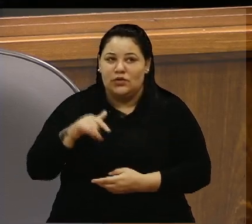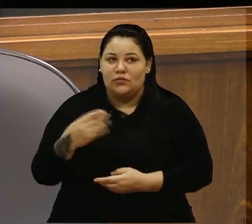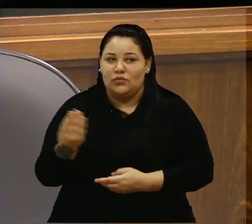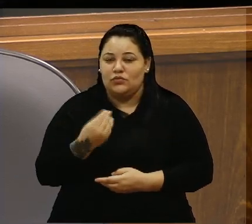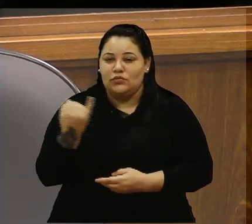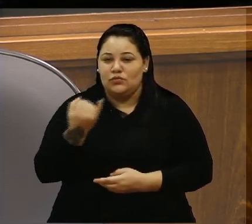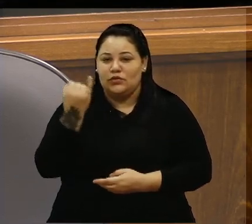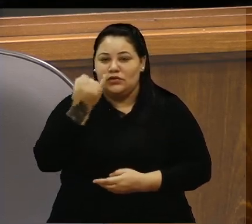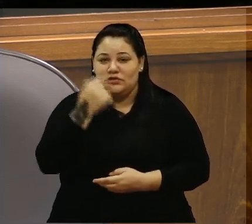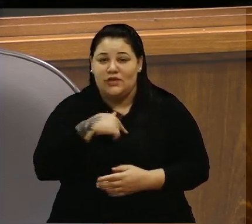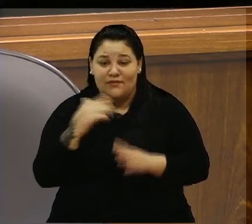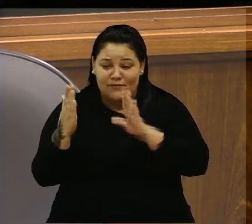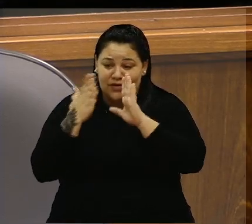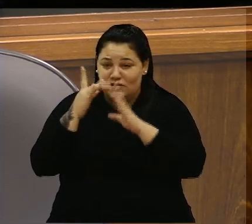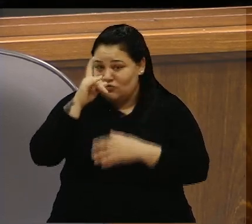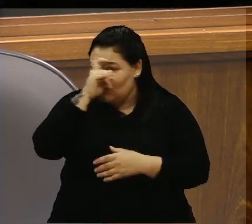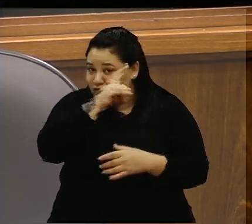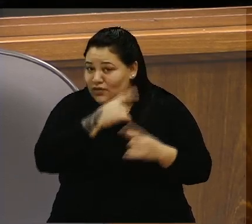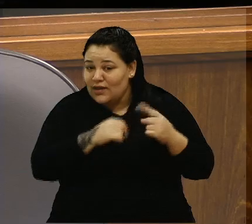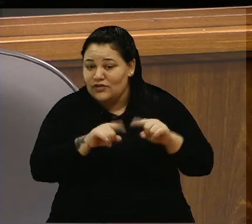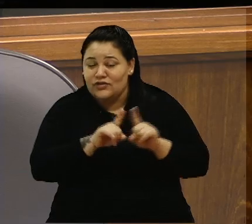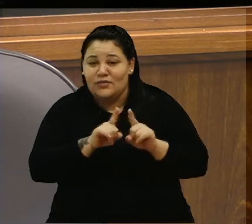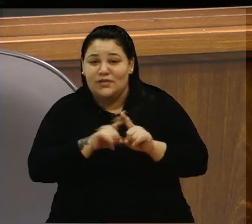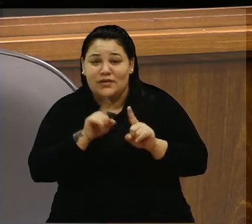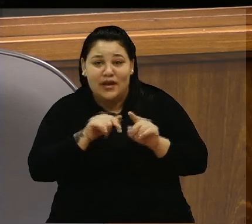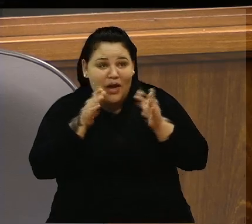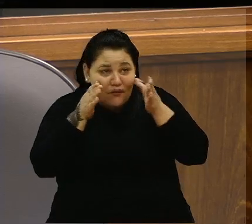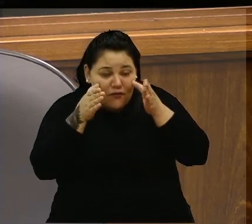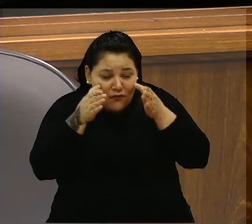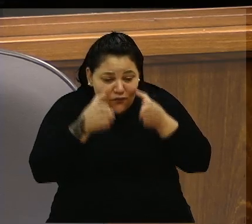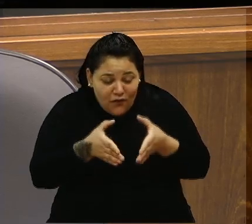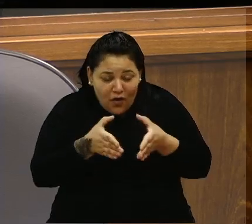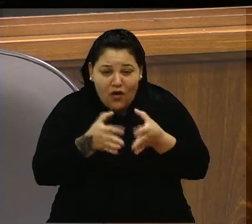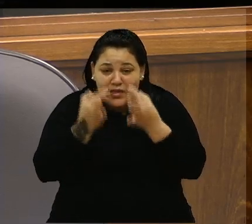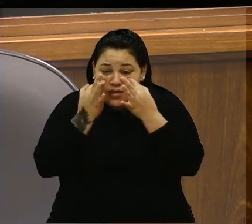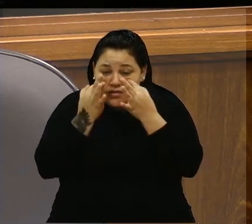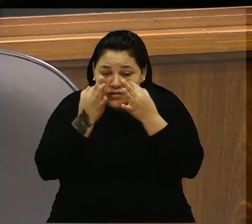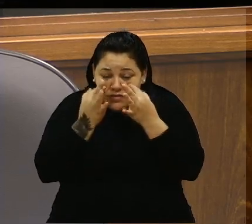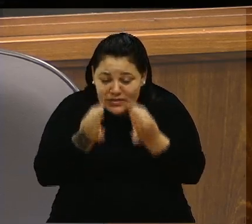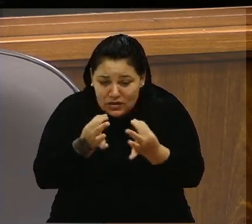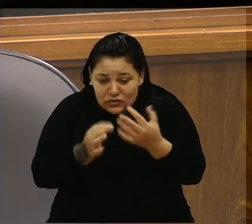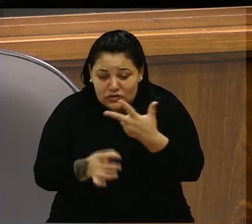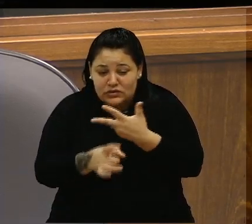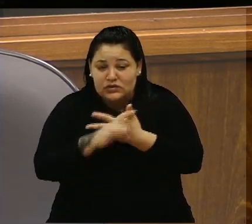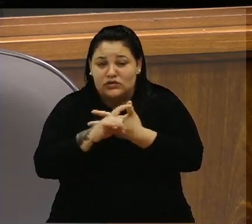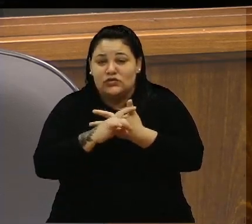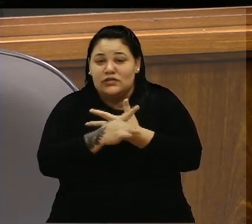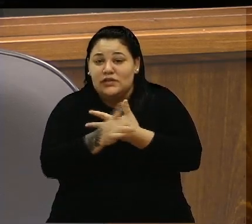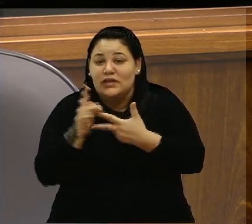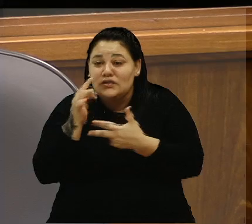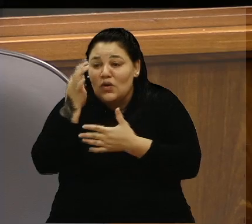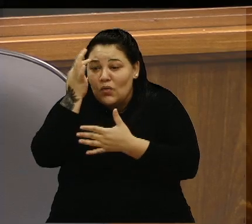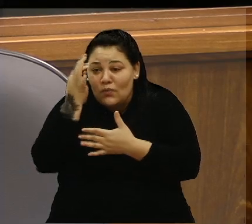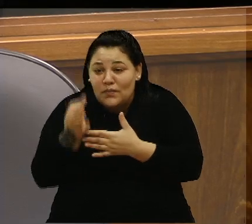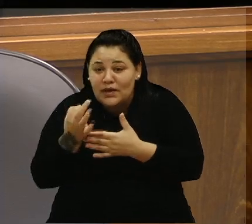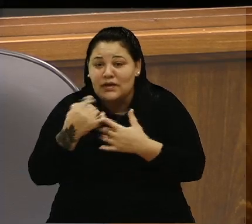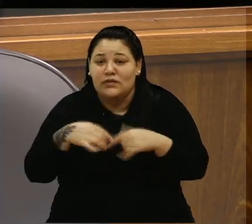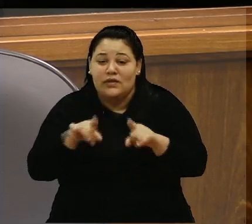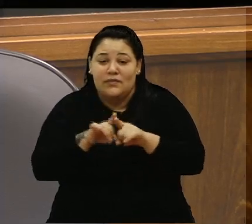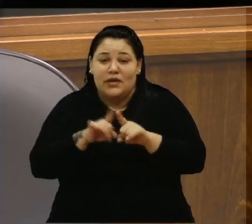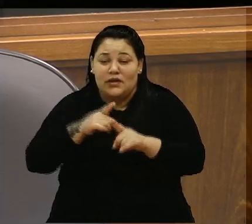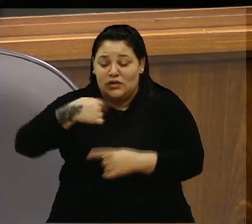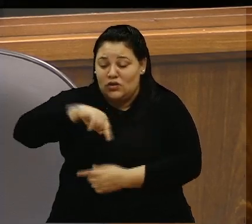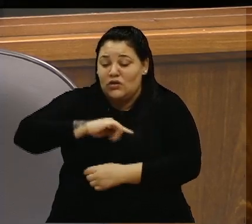tanta dificuldade, seja visto, seja olhado pelo Executivo, para que eles entendam que quando a gente vem aqui